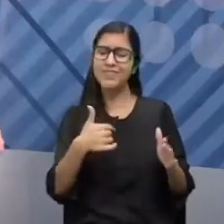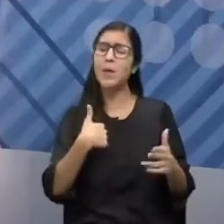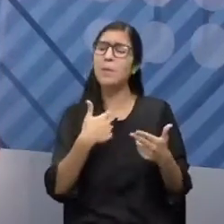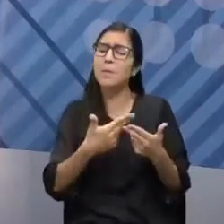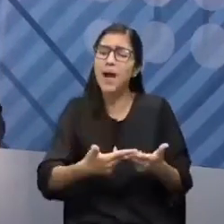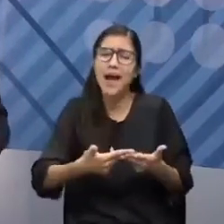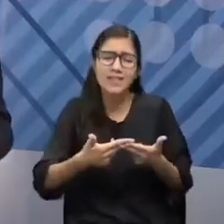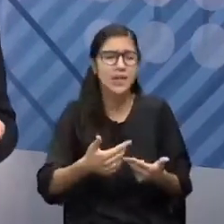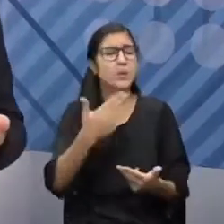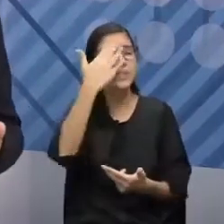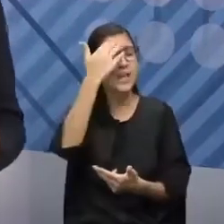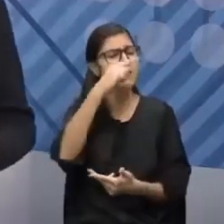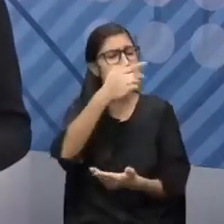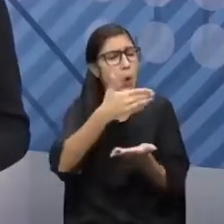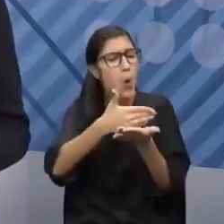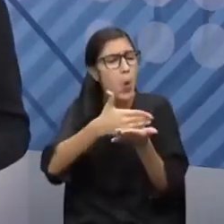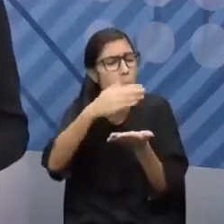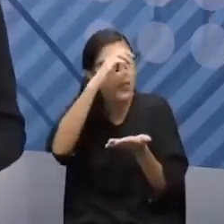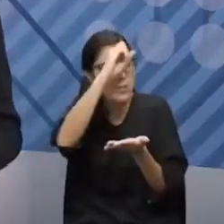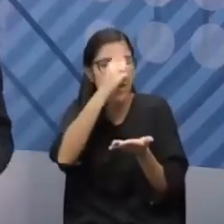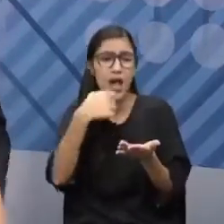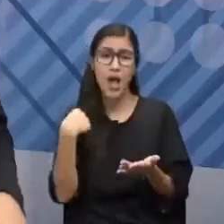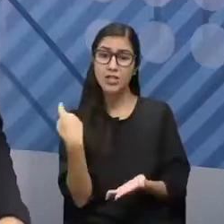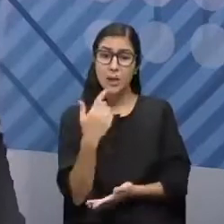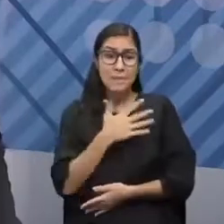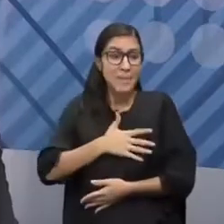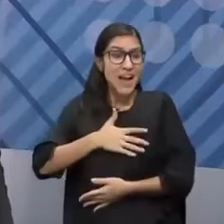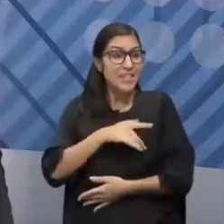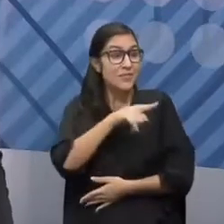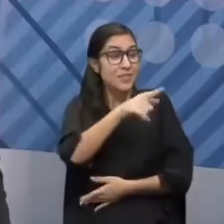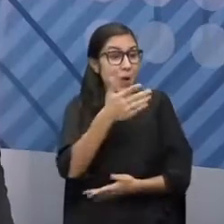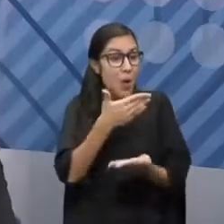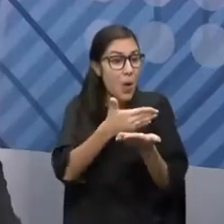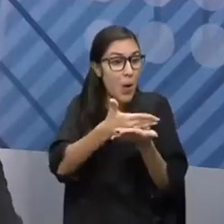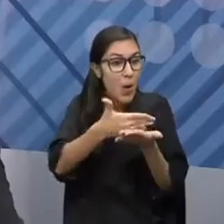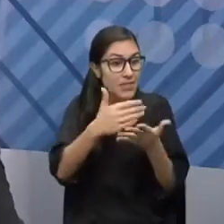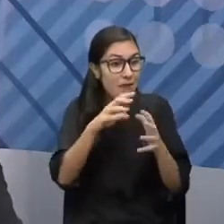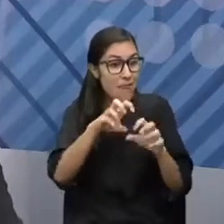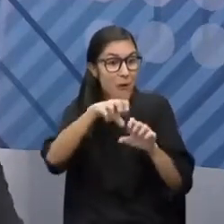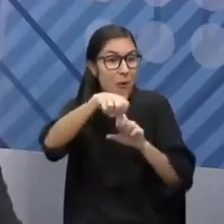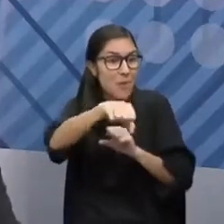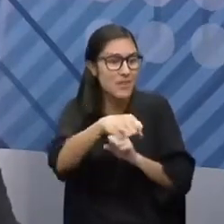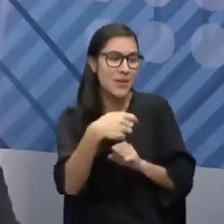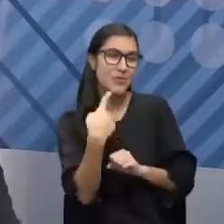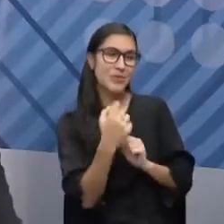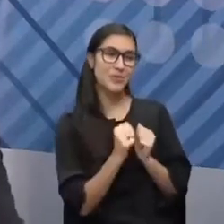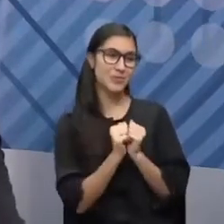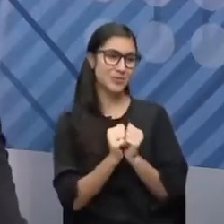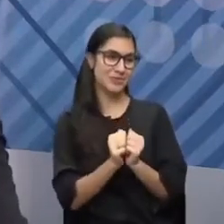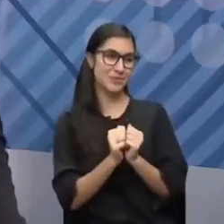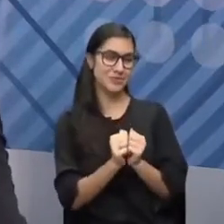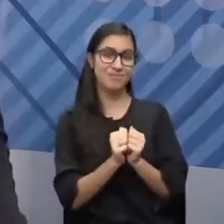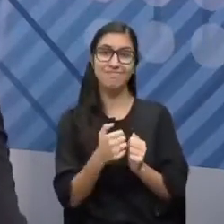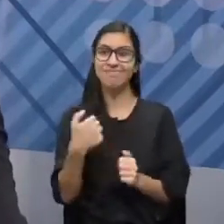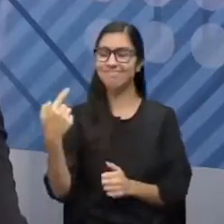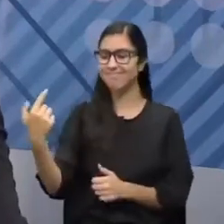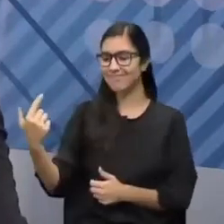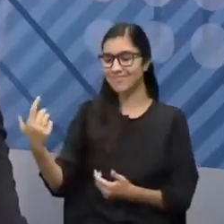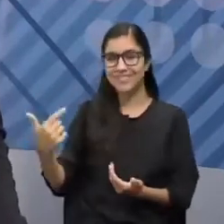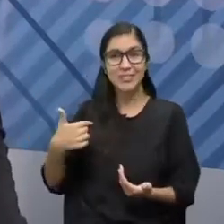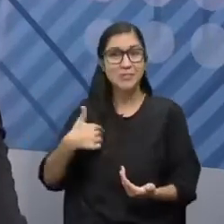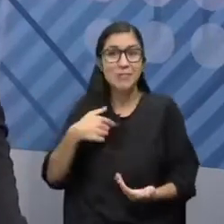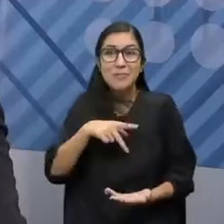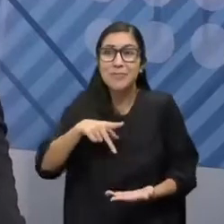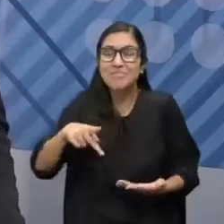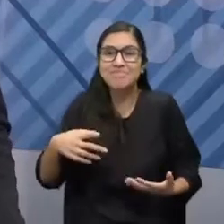do mundo, porque o nosso maior prazer é ver pessoas se formando para atuarem conosco. Então, assim, para mim isso foi uma grande